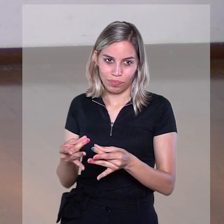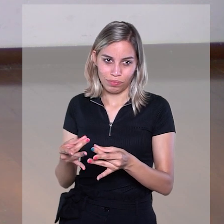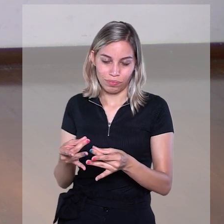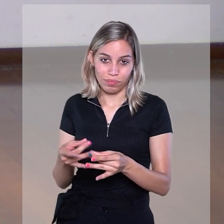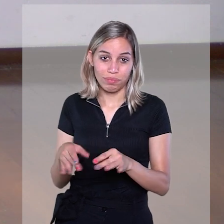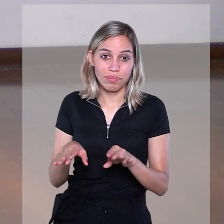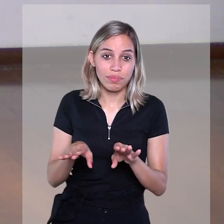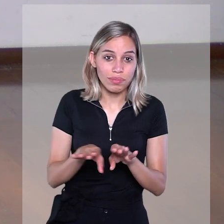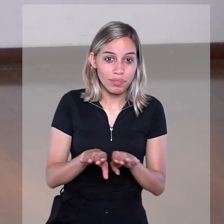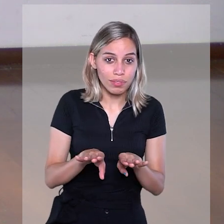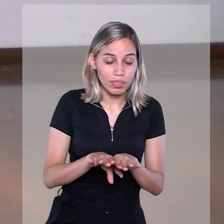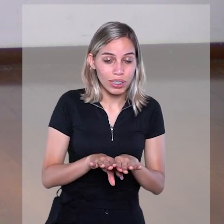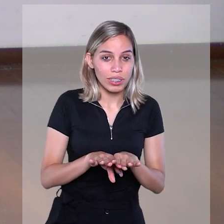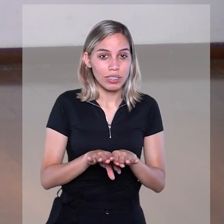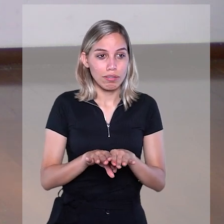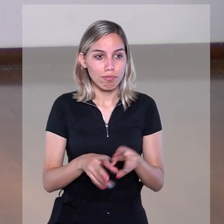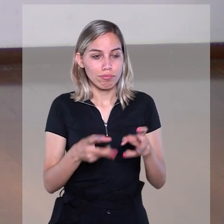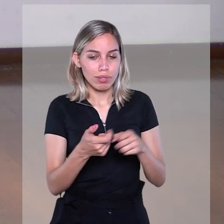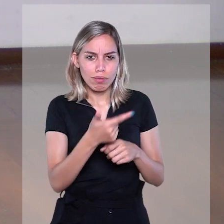o agenciamento de outros.